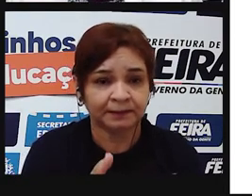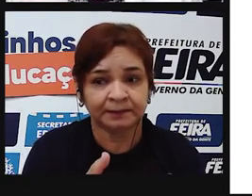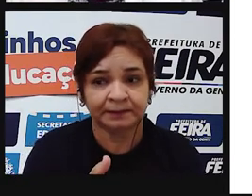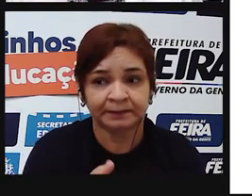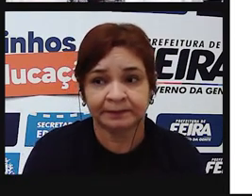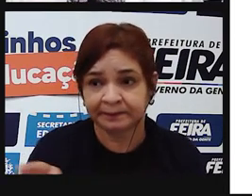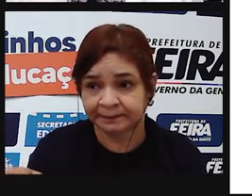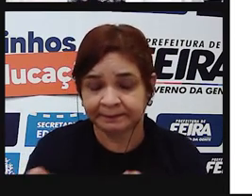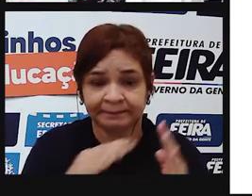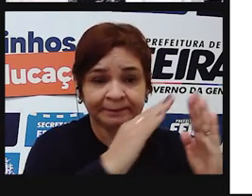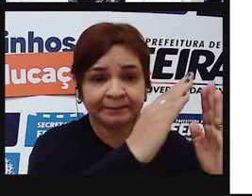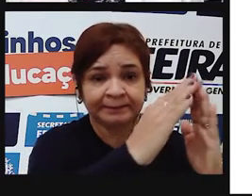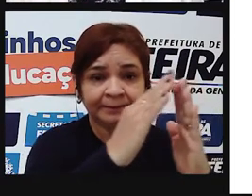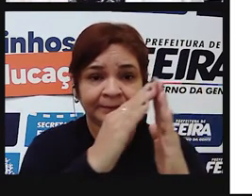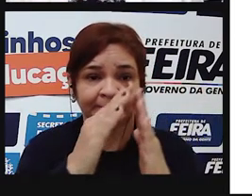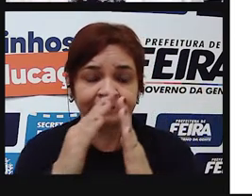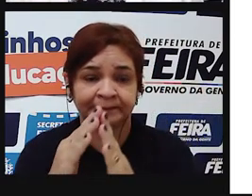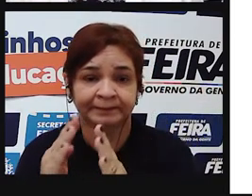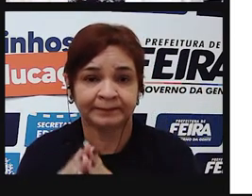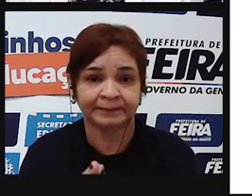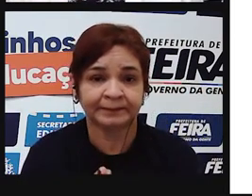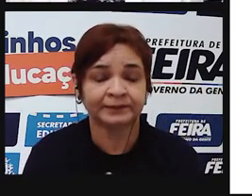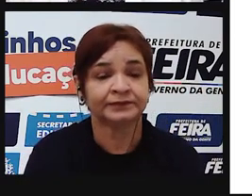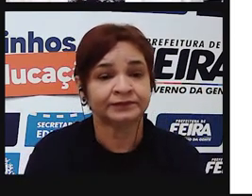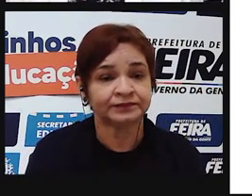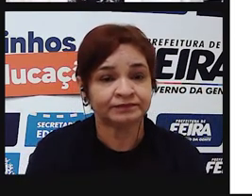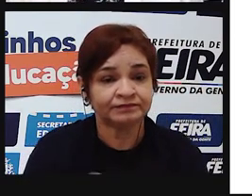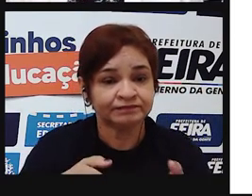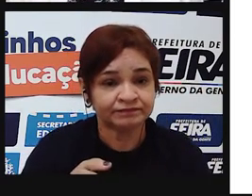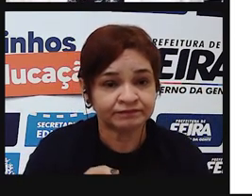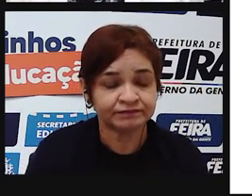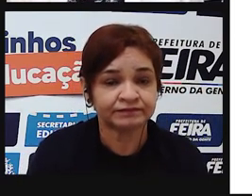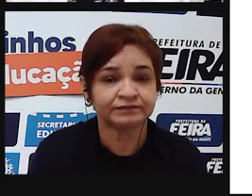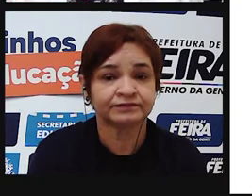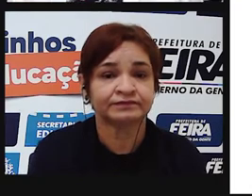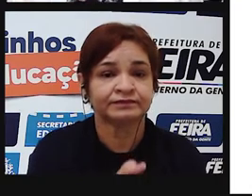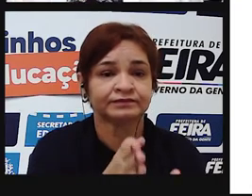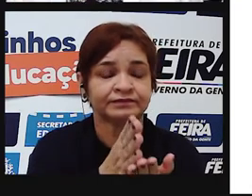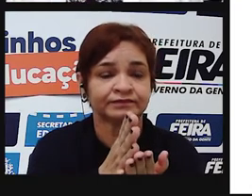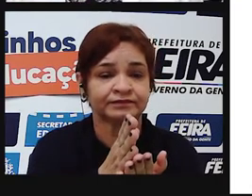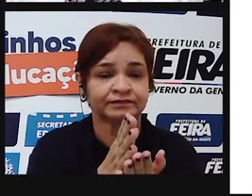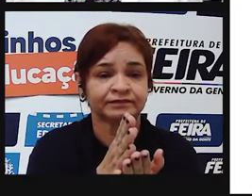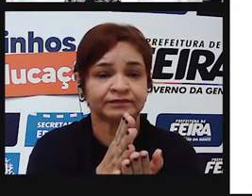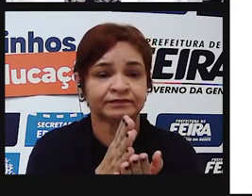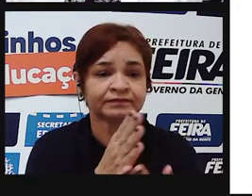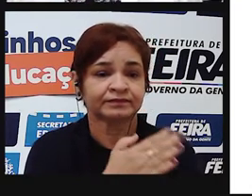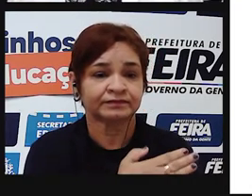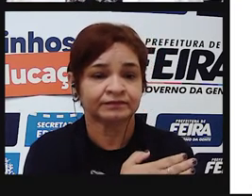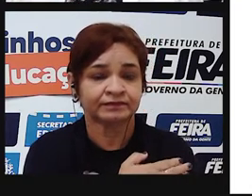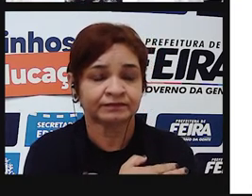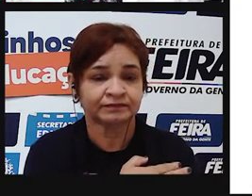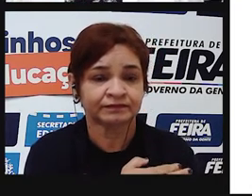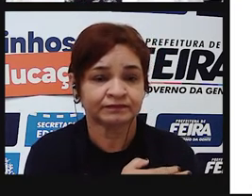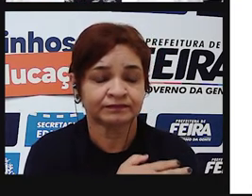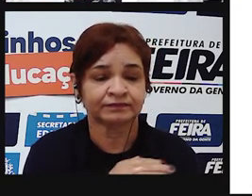vizinhanças, que até é caminho de defuntos para o cemitério de Inhaúma?